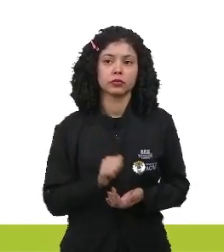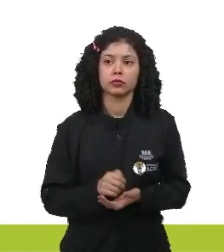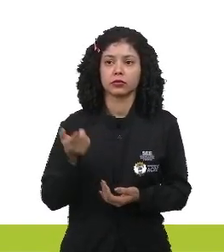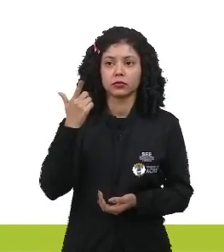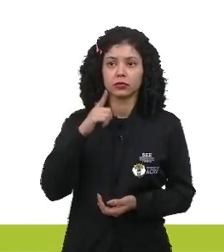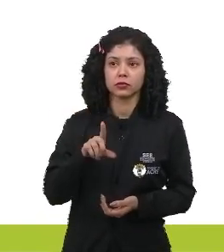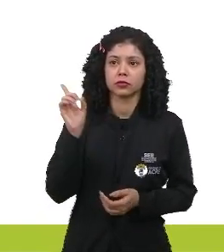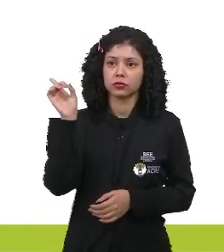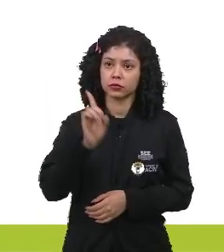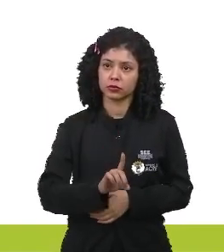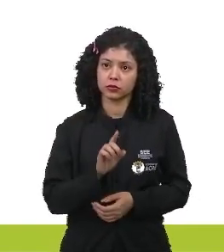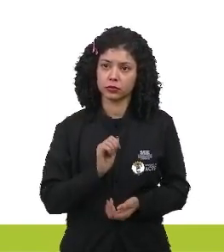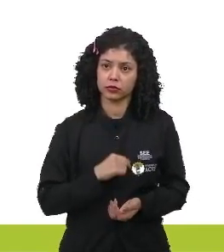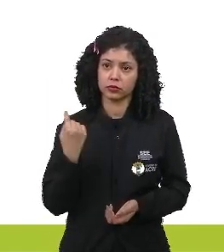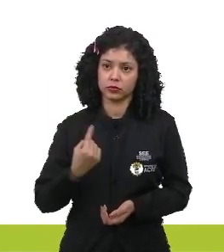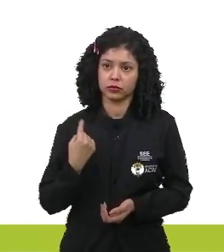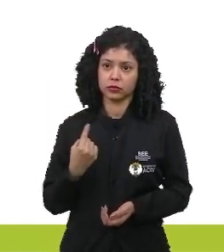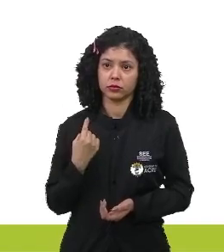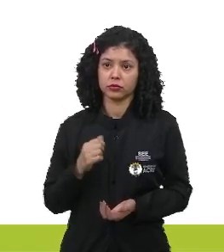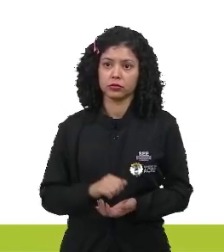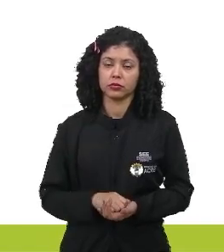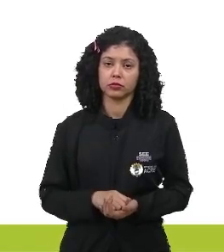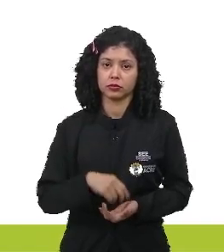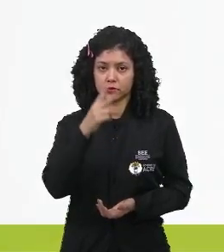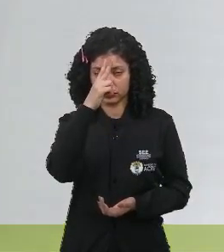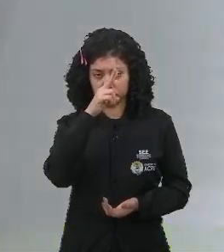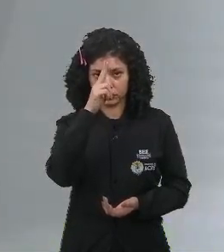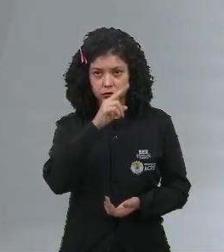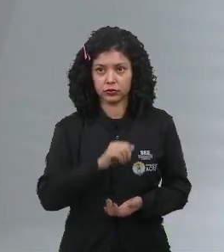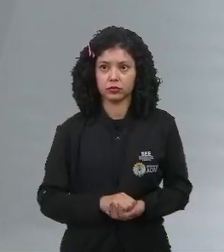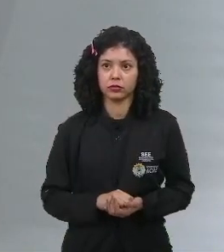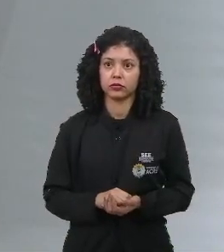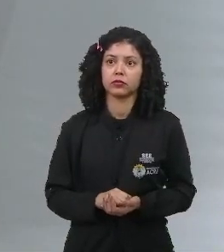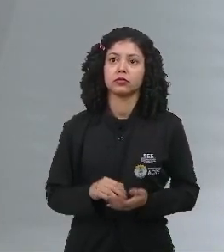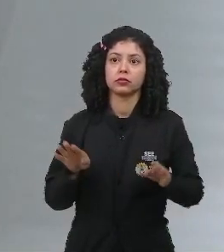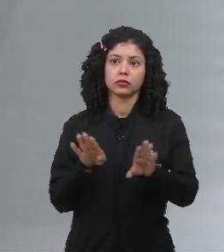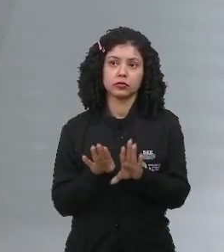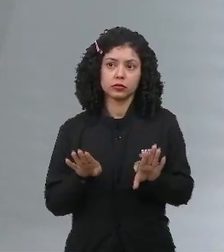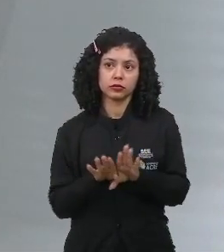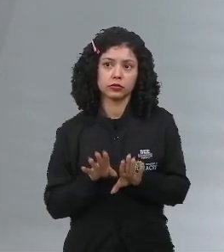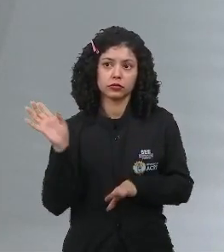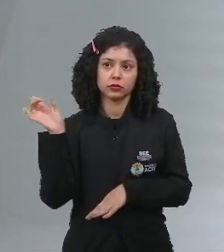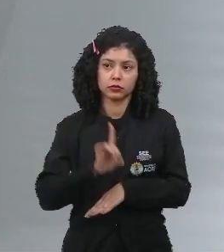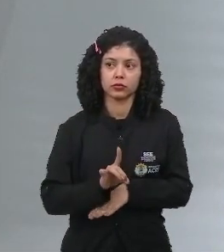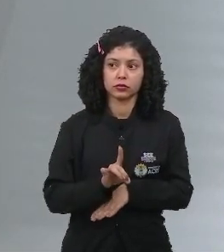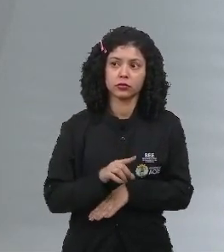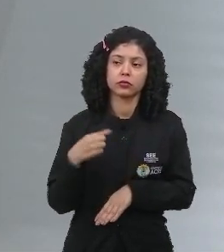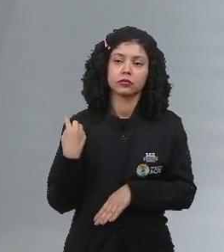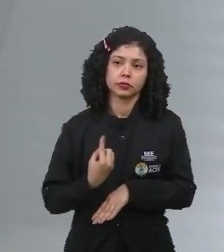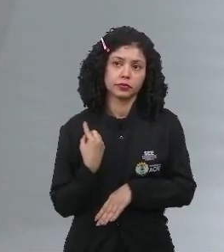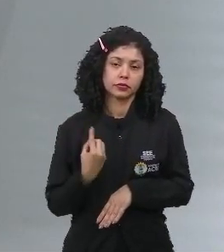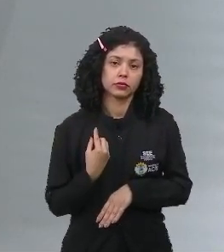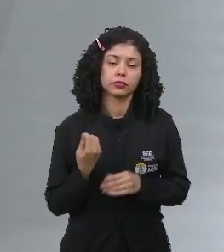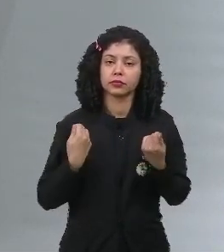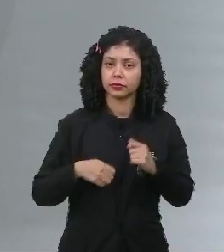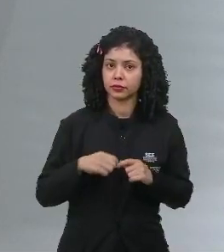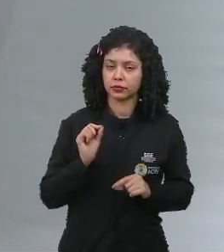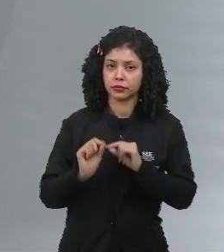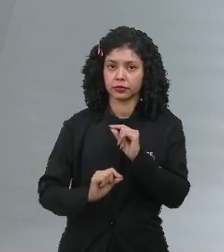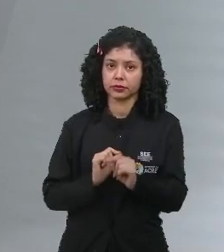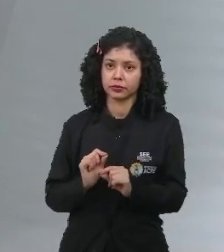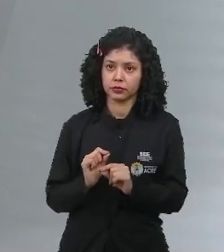garantir os direitos individuais lembra do do Robs o Robs acha que os direitos individuais eles devem ser